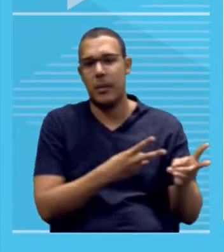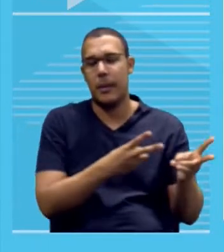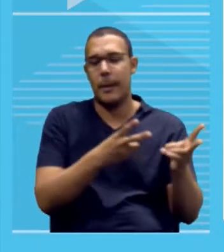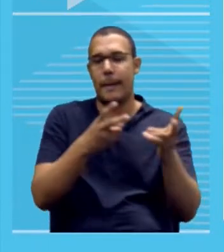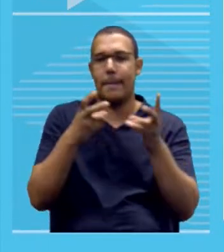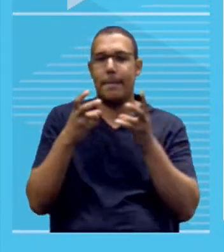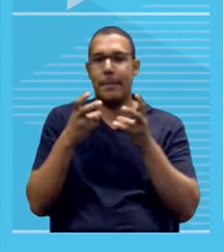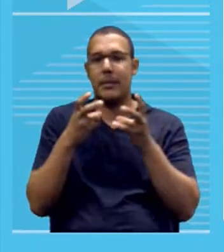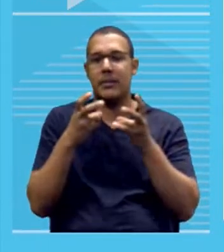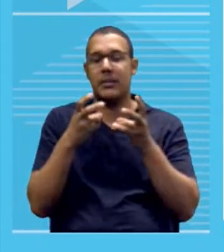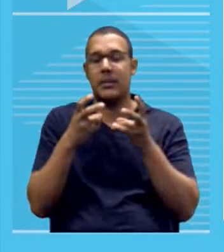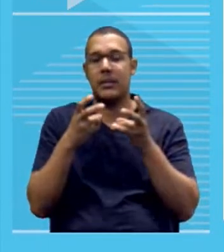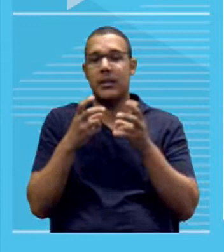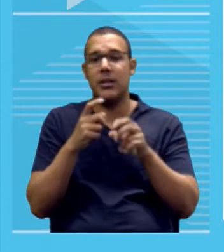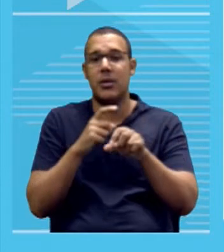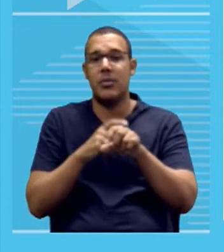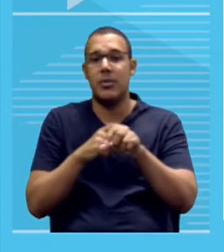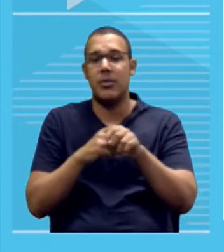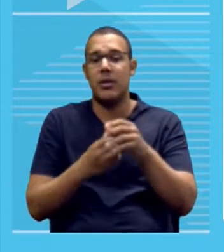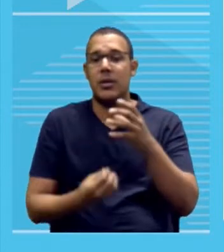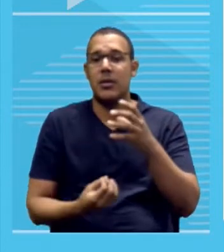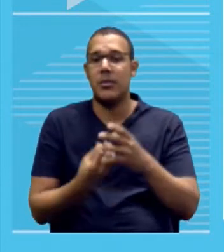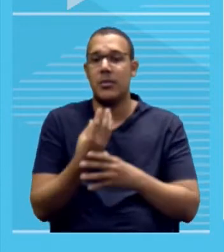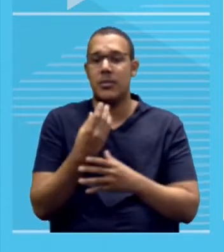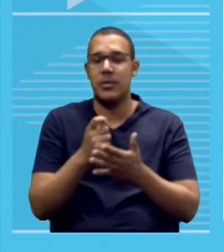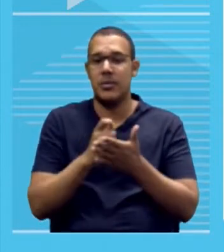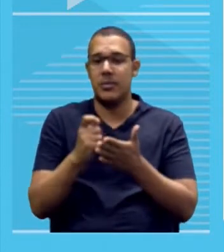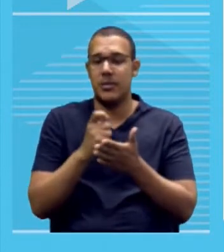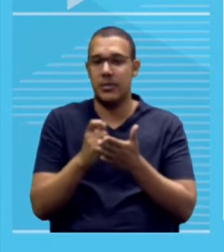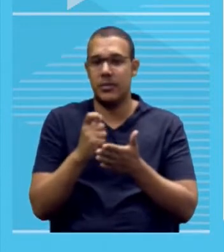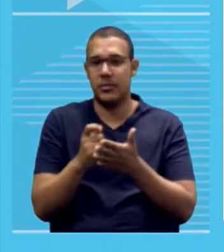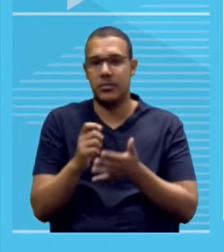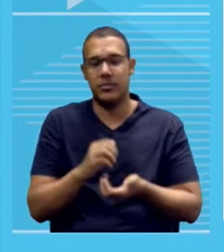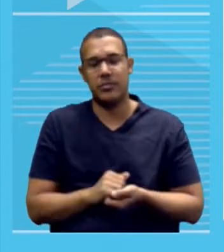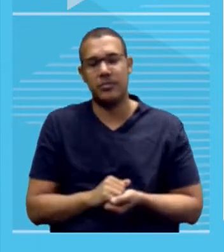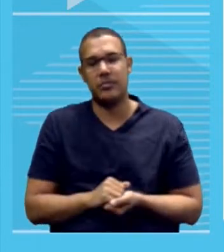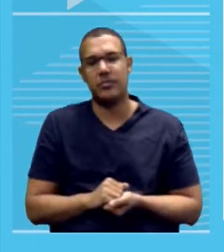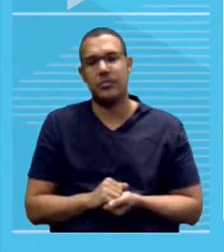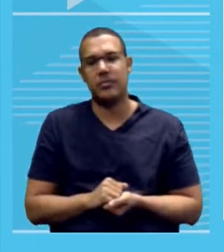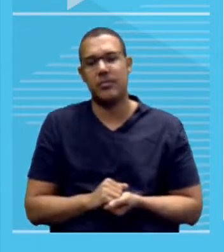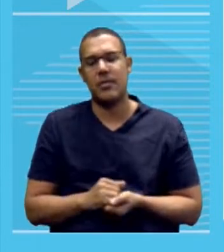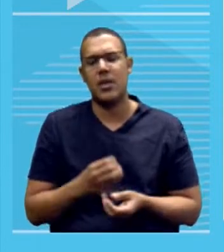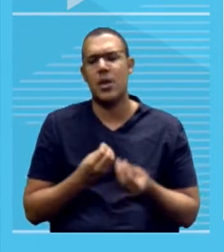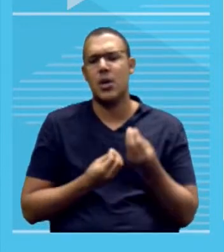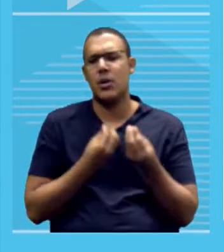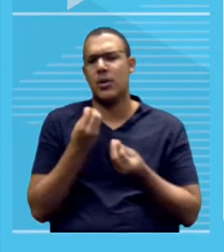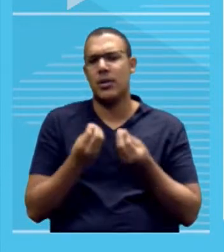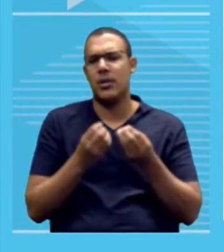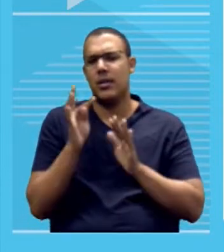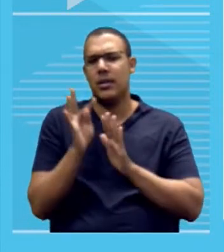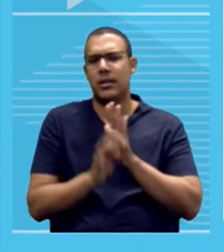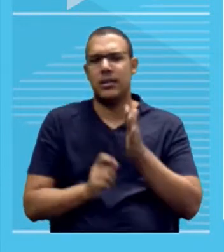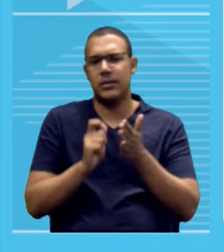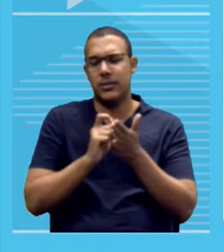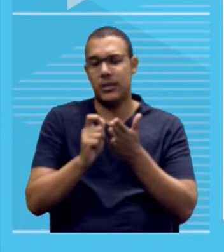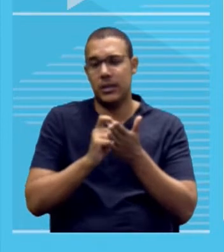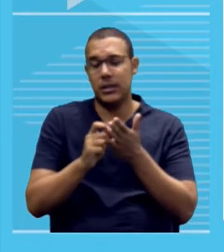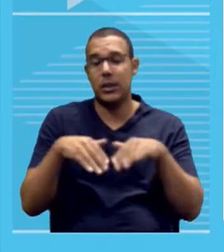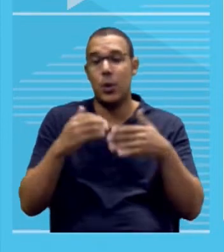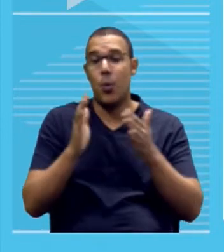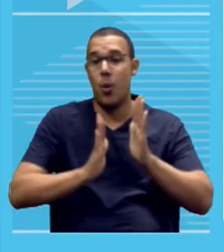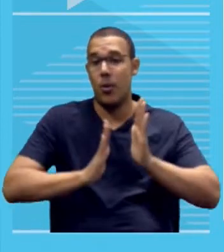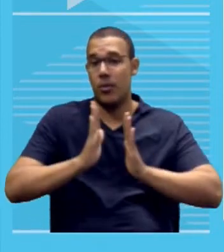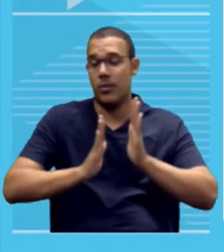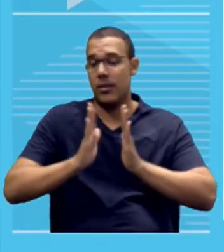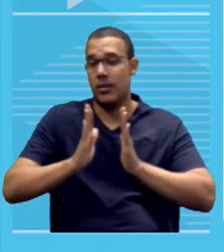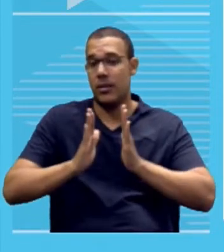as suas condições de produção sempre importante viu galera como que esse texto foi produzido em qual momento Quais